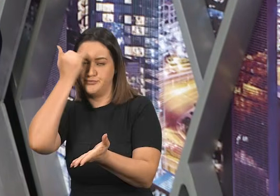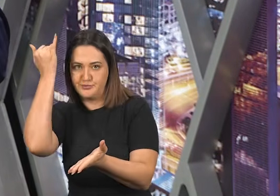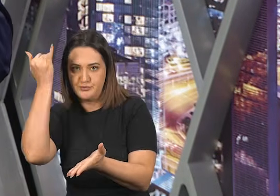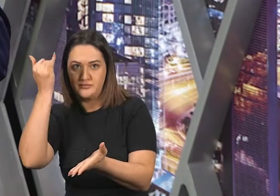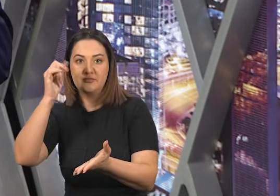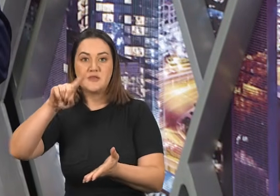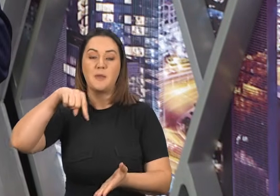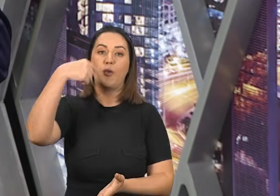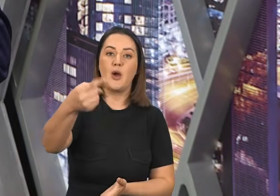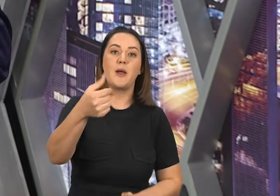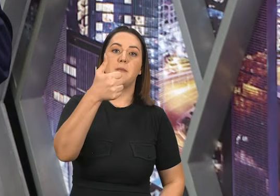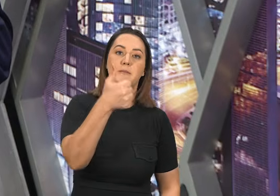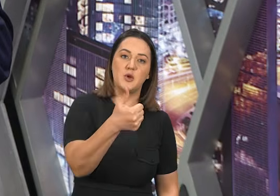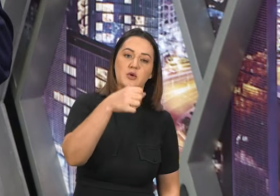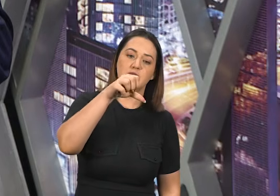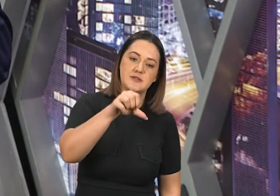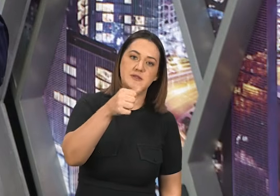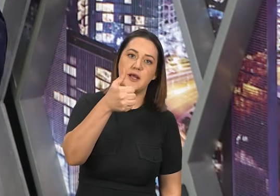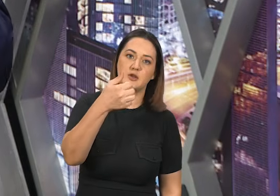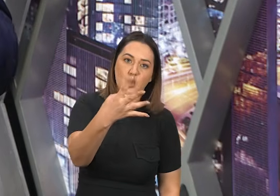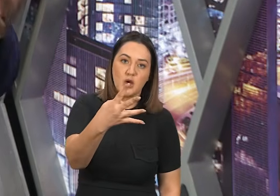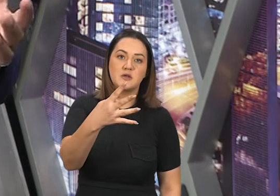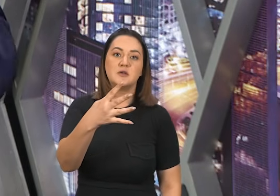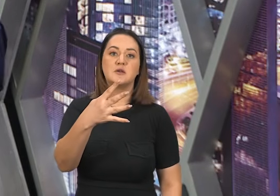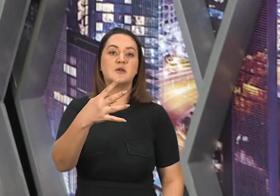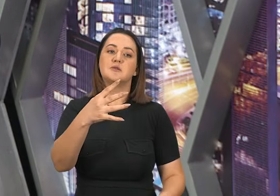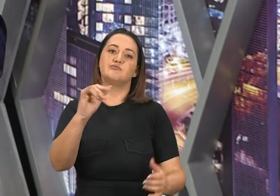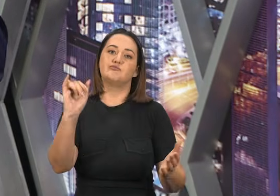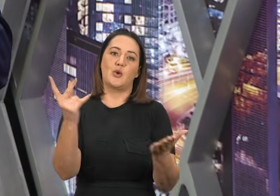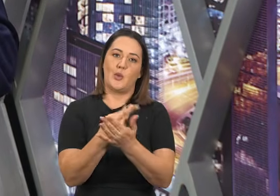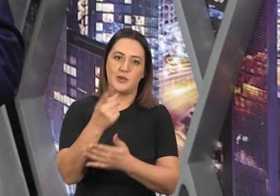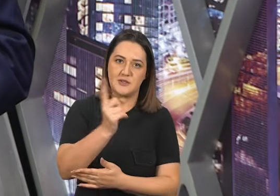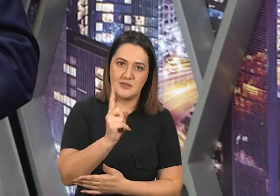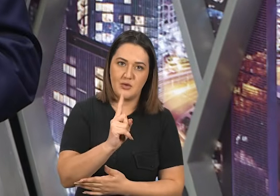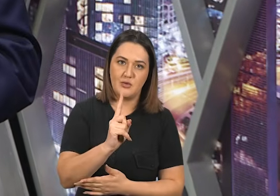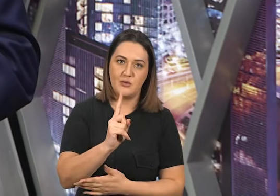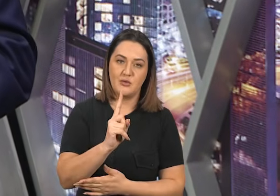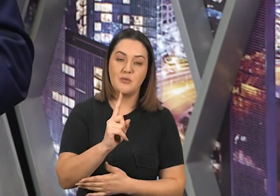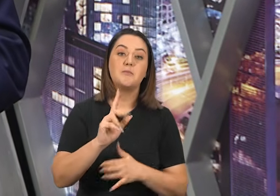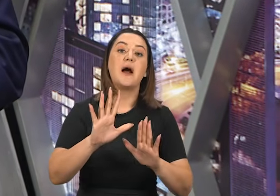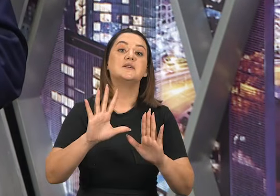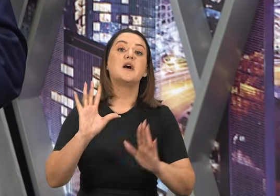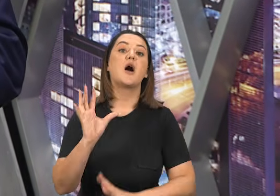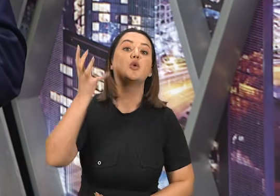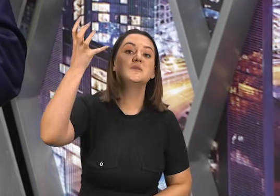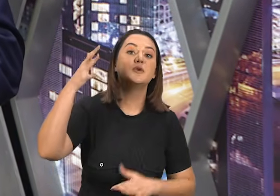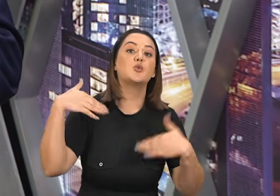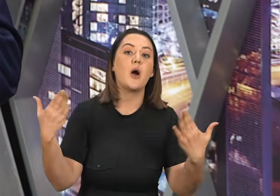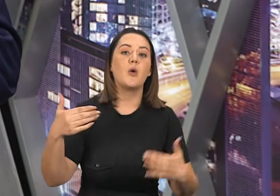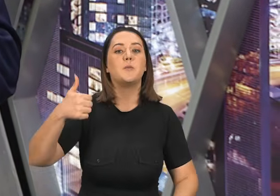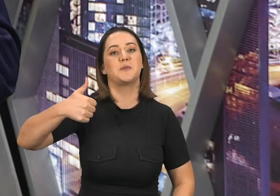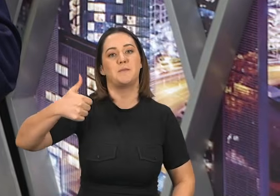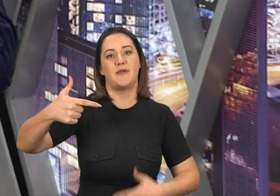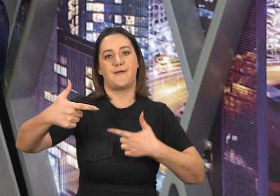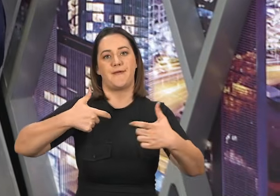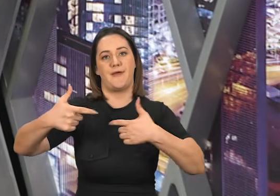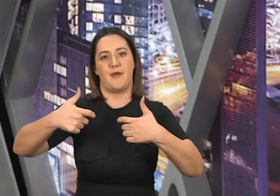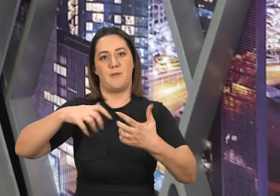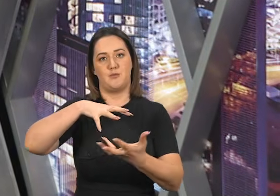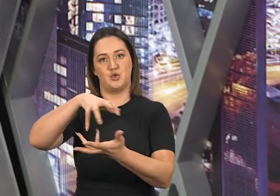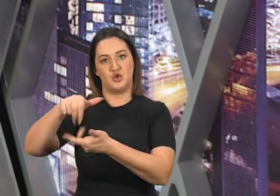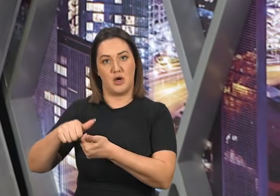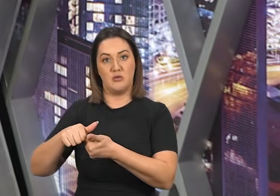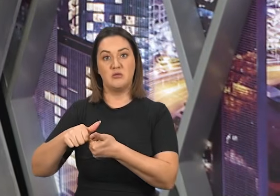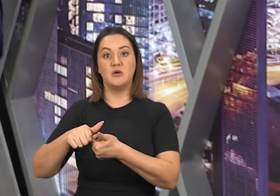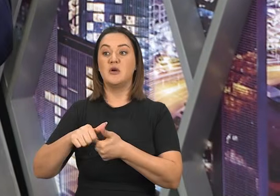para 1914, e Jesus também não veio. Foi a Primeira Guerra Mundial, não é mesmo? E as pessoas